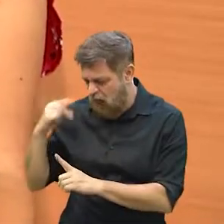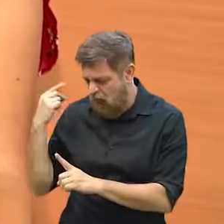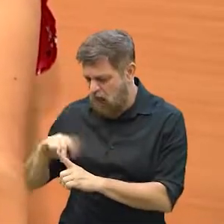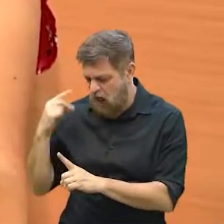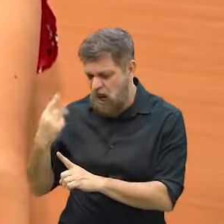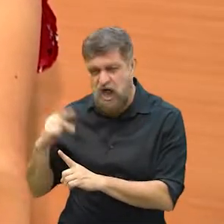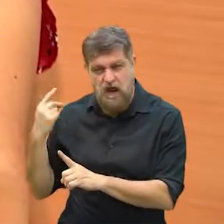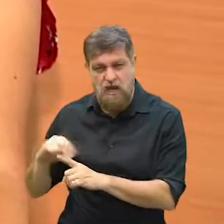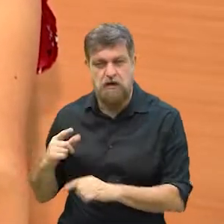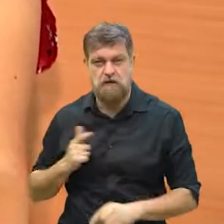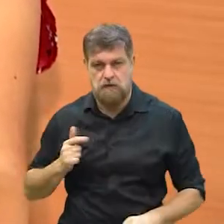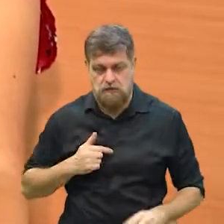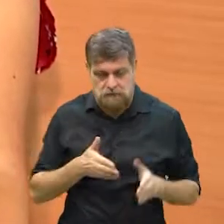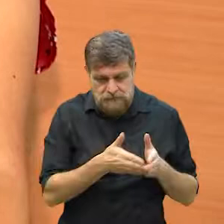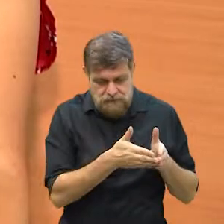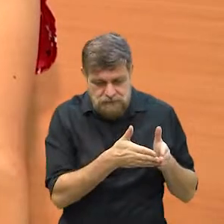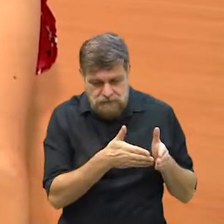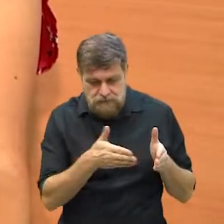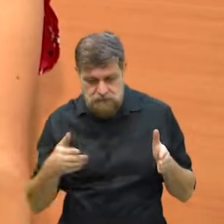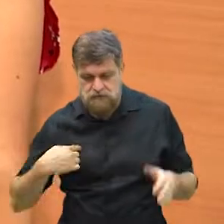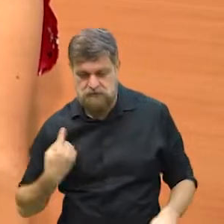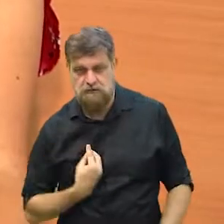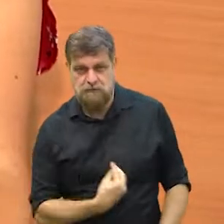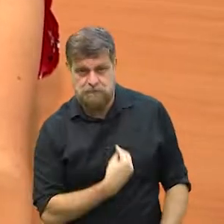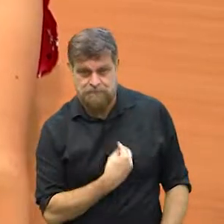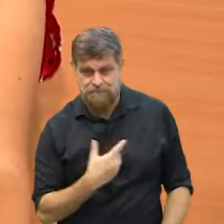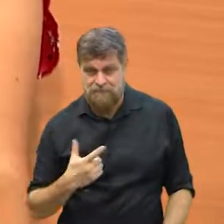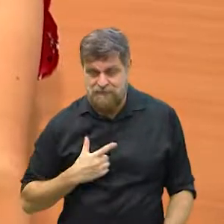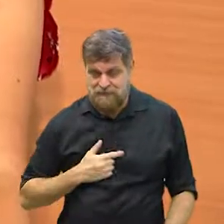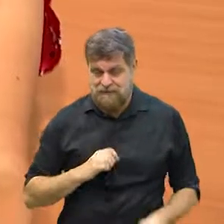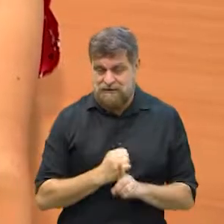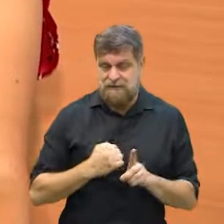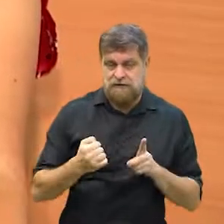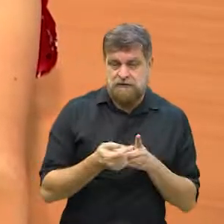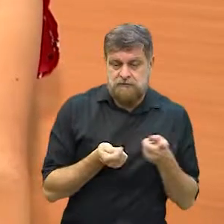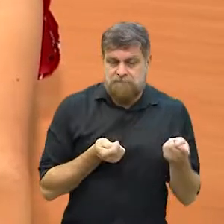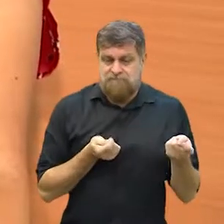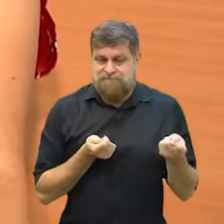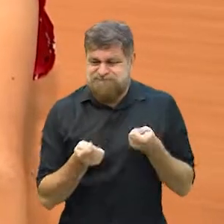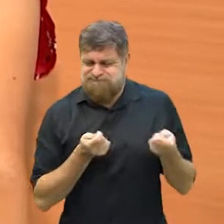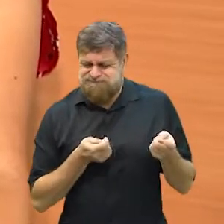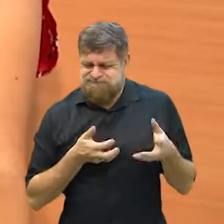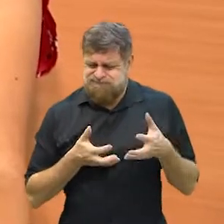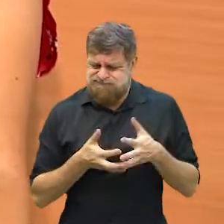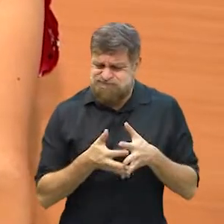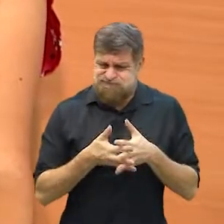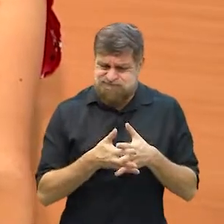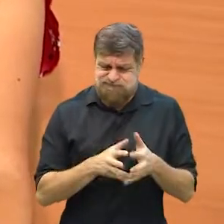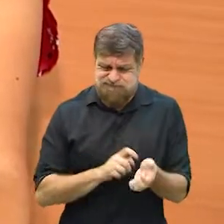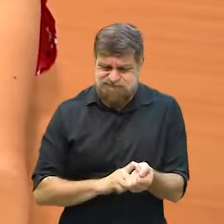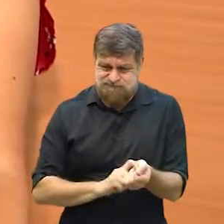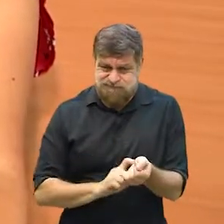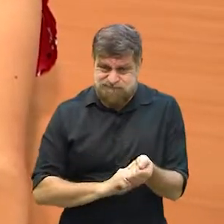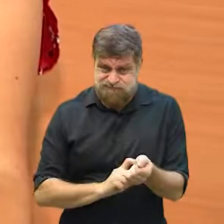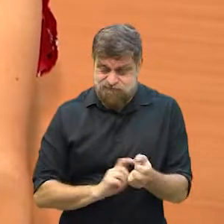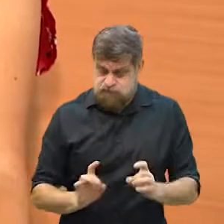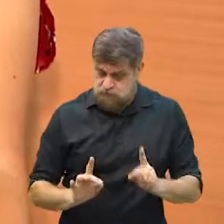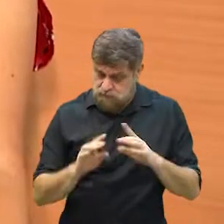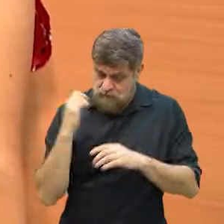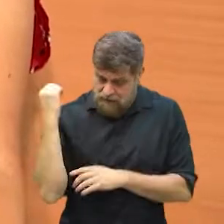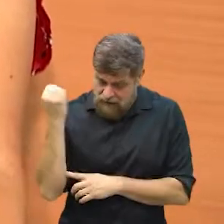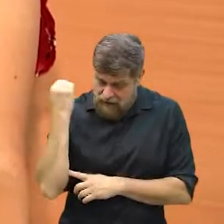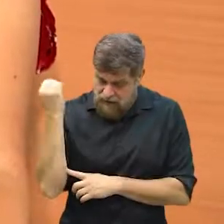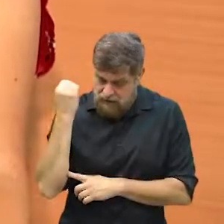todo esse processo que a gente está vivendo cria mais tensão na sociedade, então assim, é uma situação grave